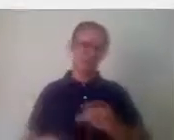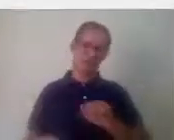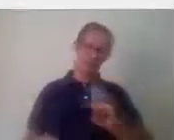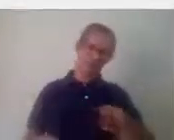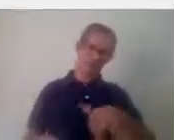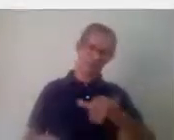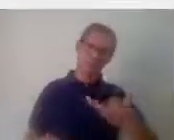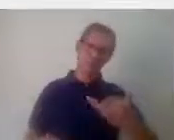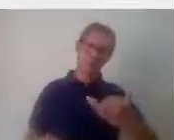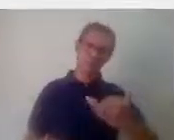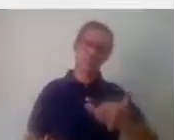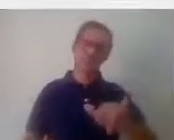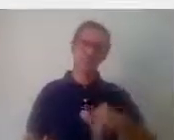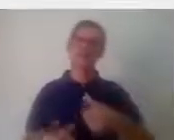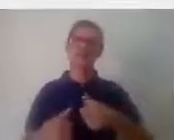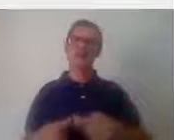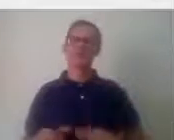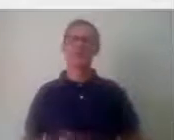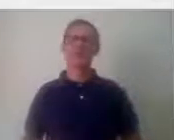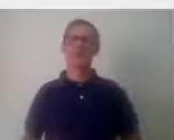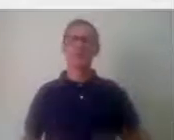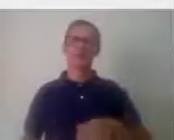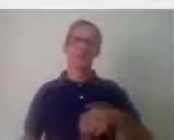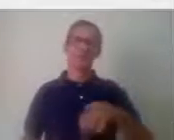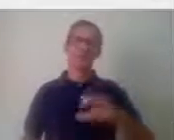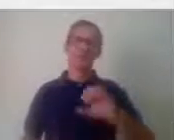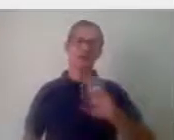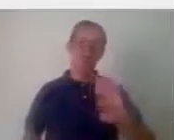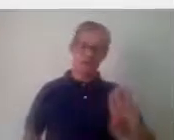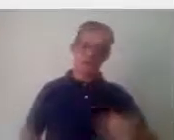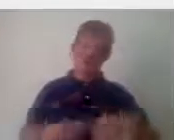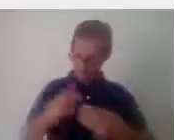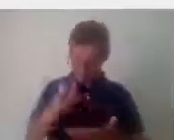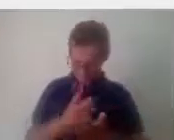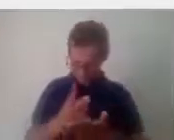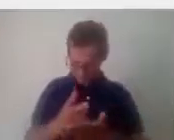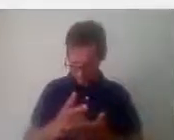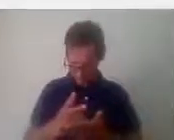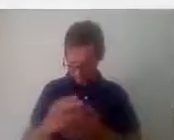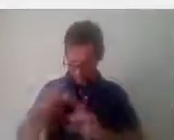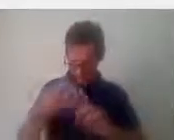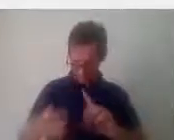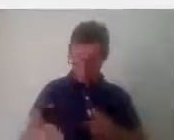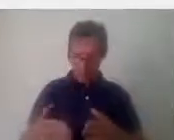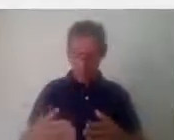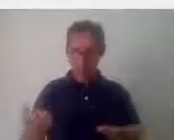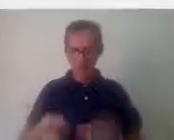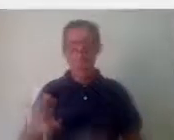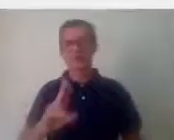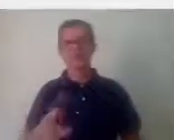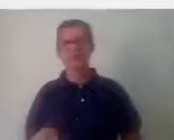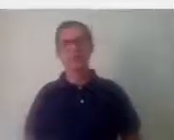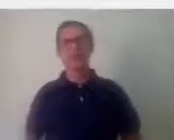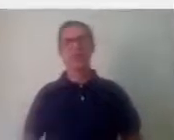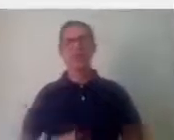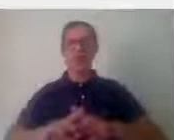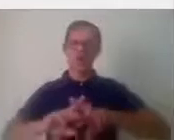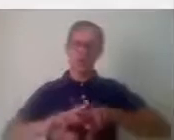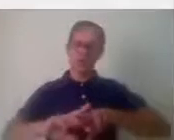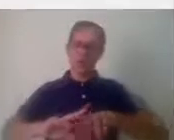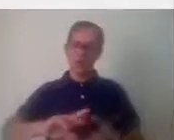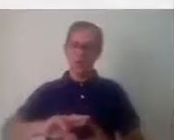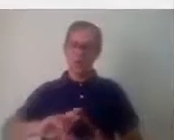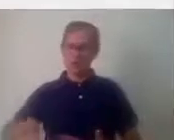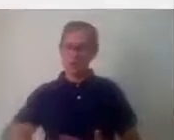o y está entre C e D. É a mesma notação. Aqui a gente usa as desigualdades e aqui a gente usa